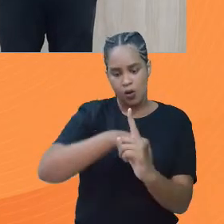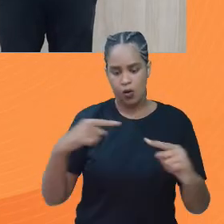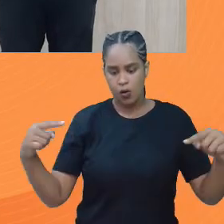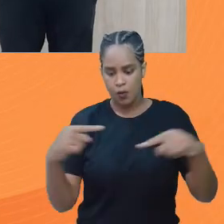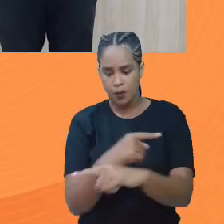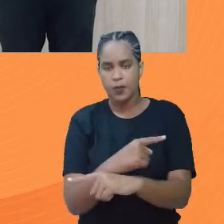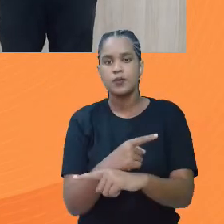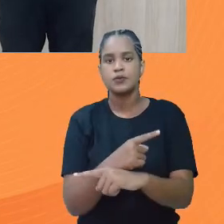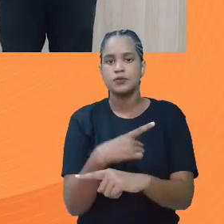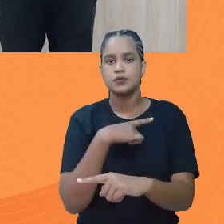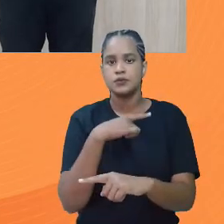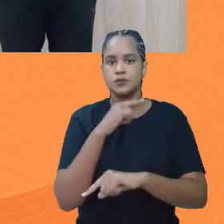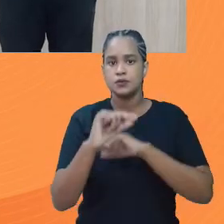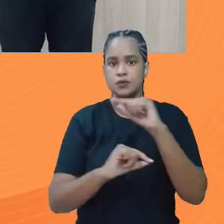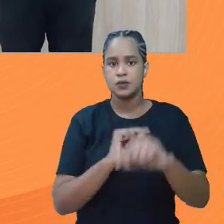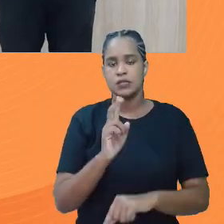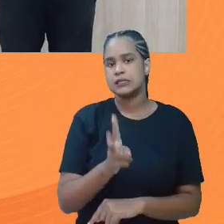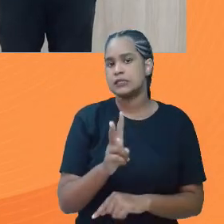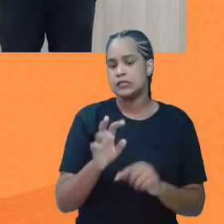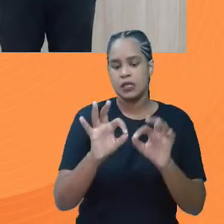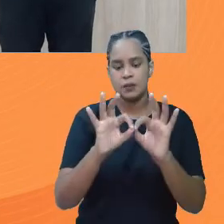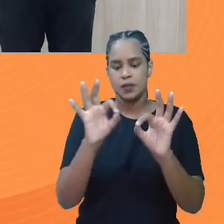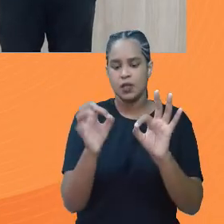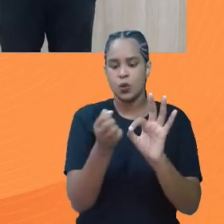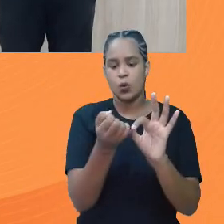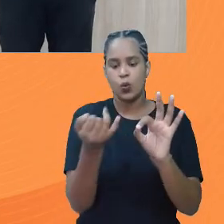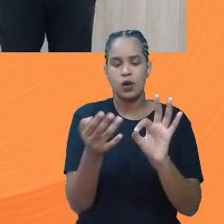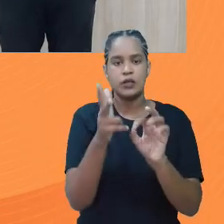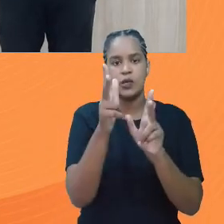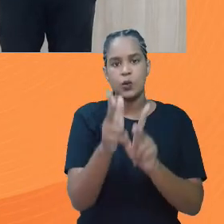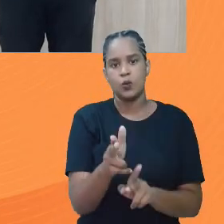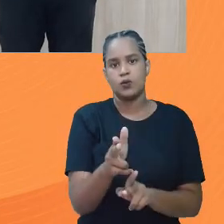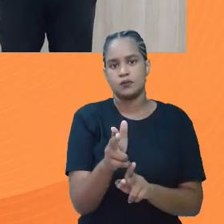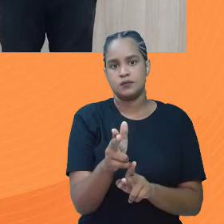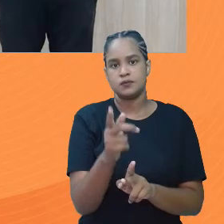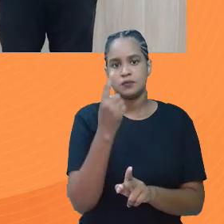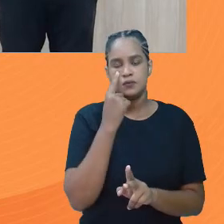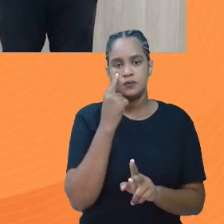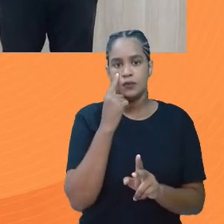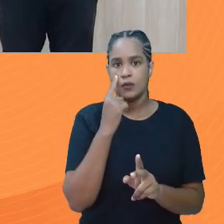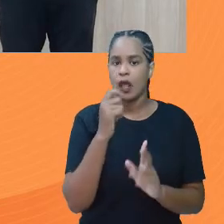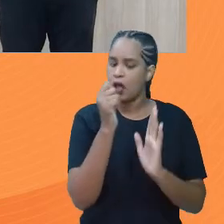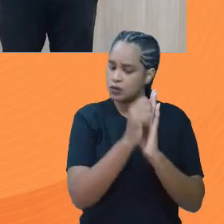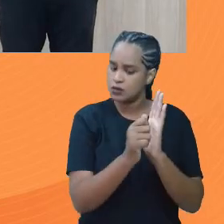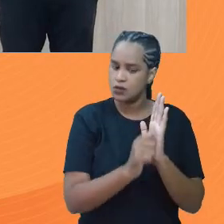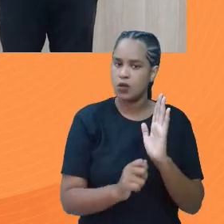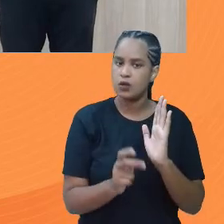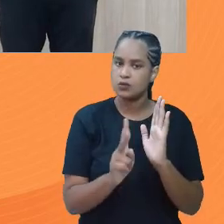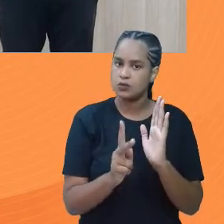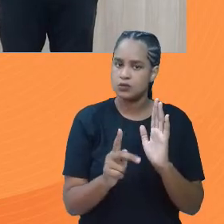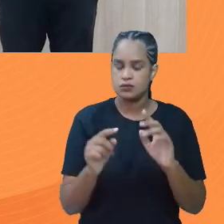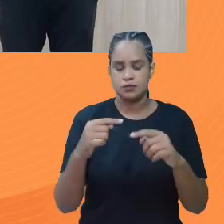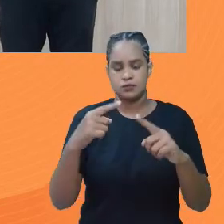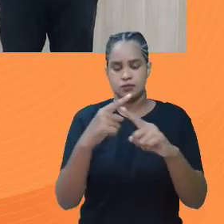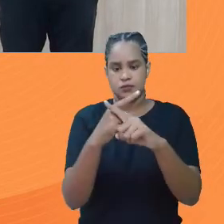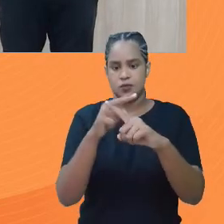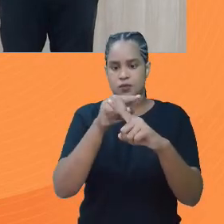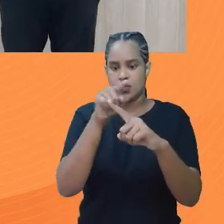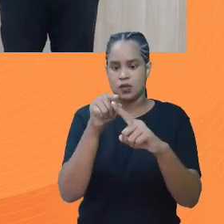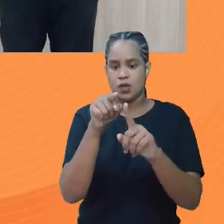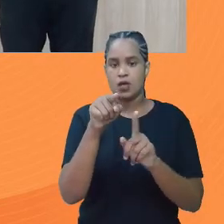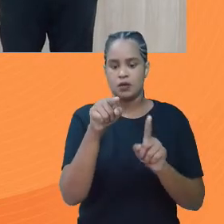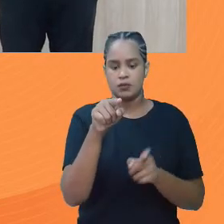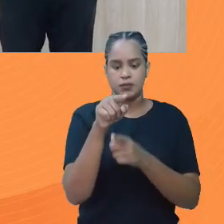vértice, eles têm a mesma medida, tá bom? Então, grava isso aí, anote isso aí, certo? Que ele é muito importante